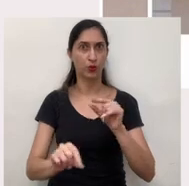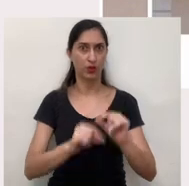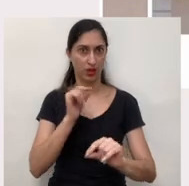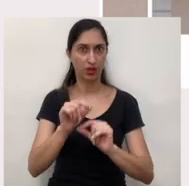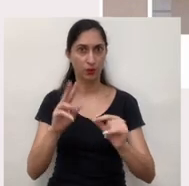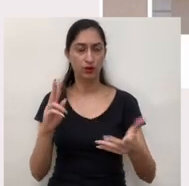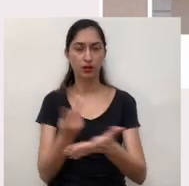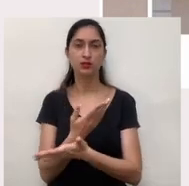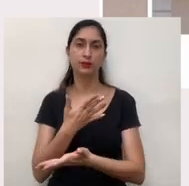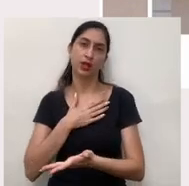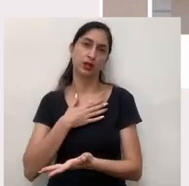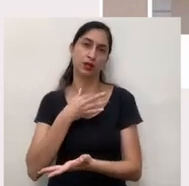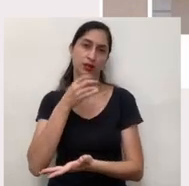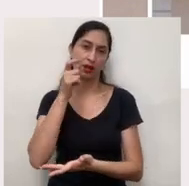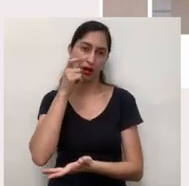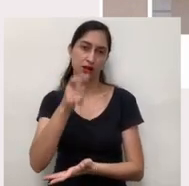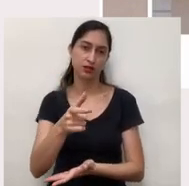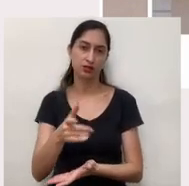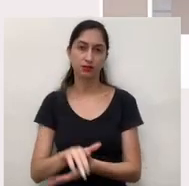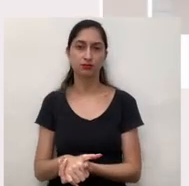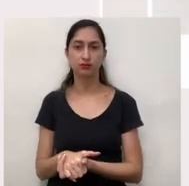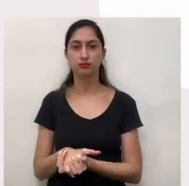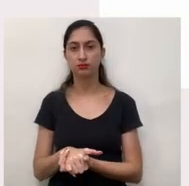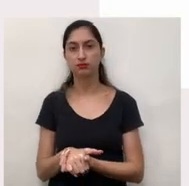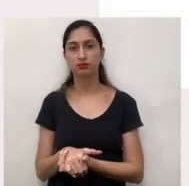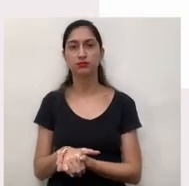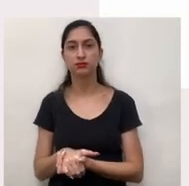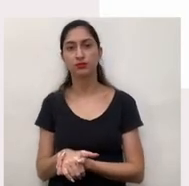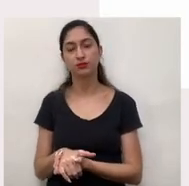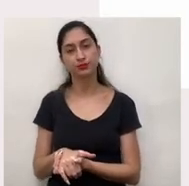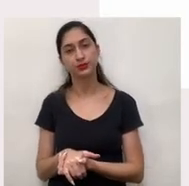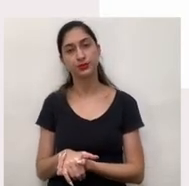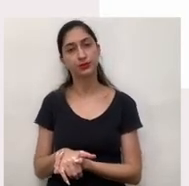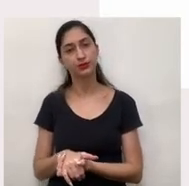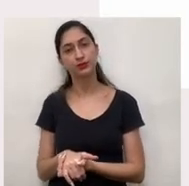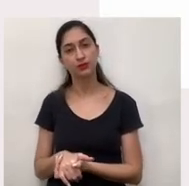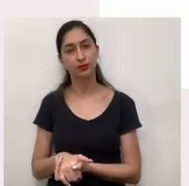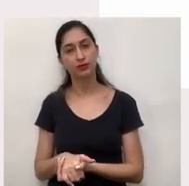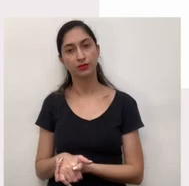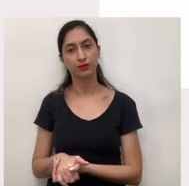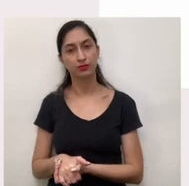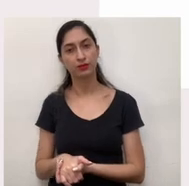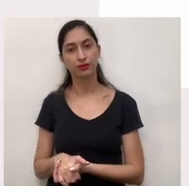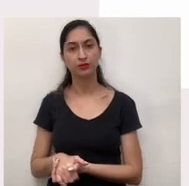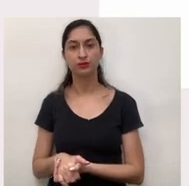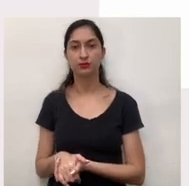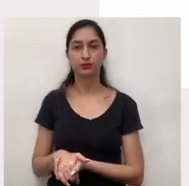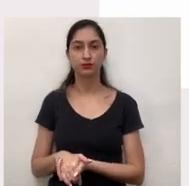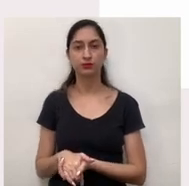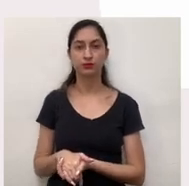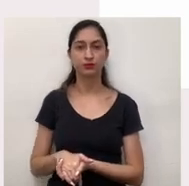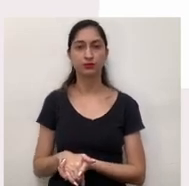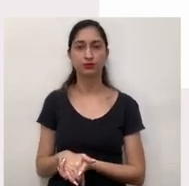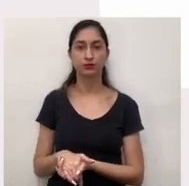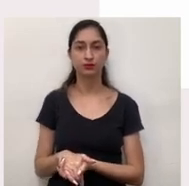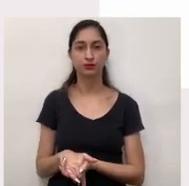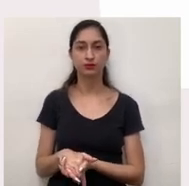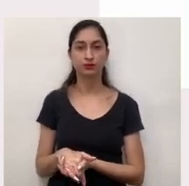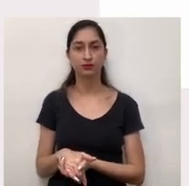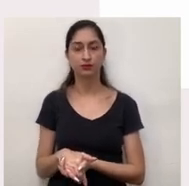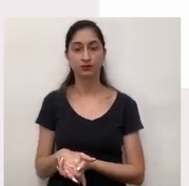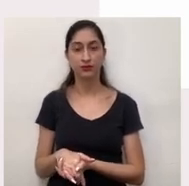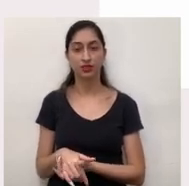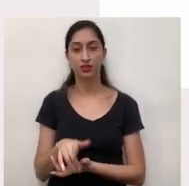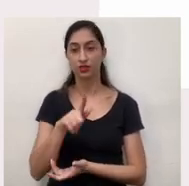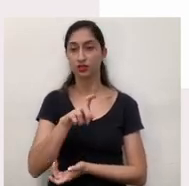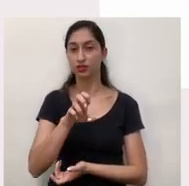interessa, né? Pode passar. Então, a